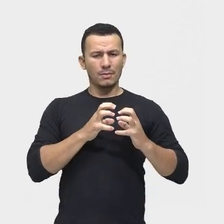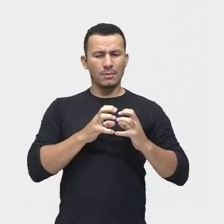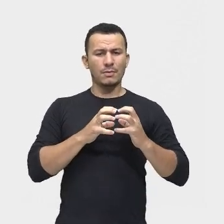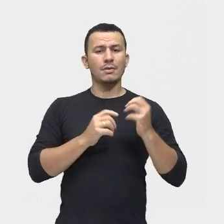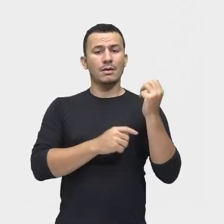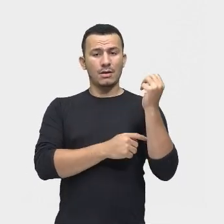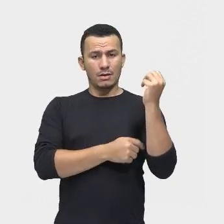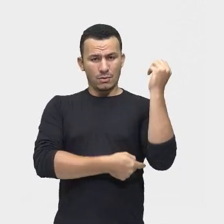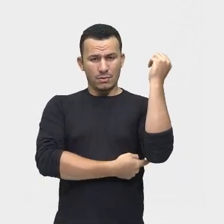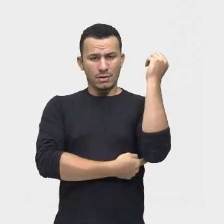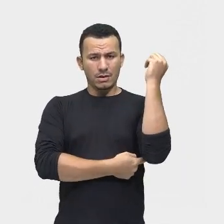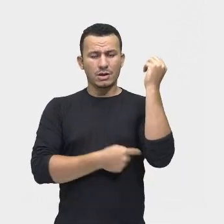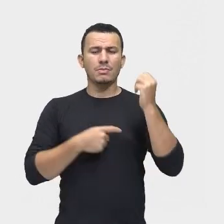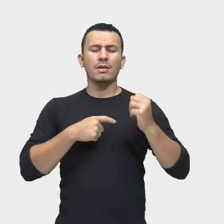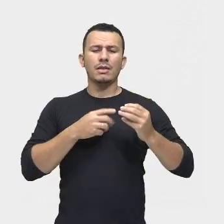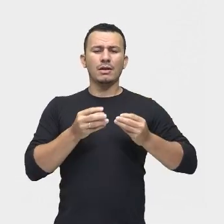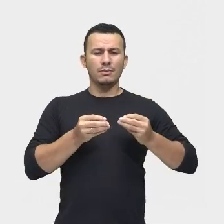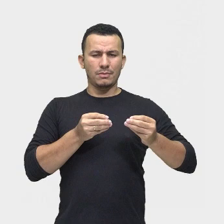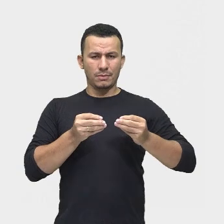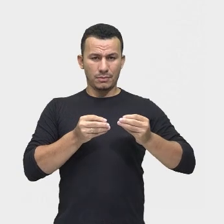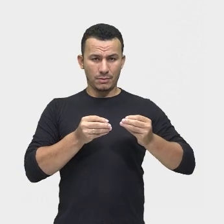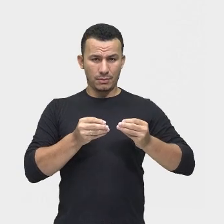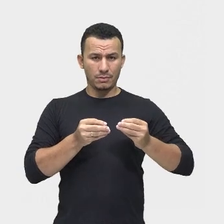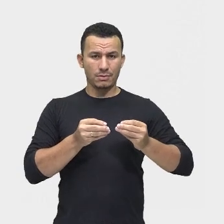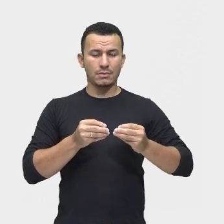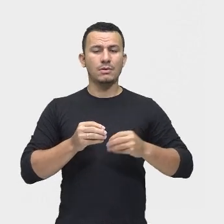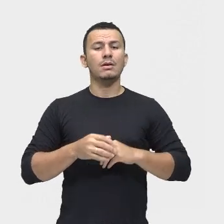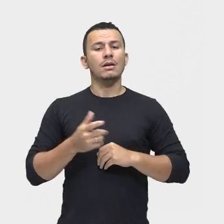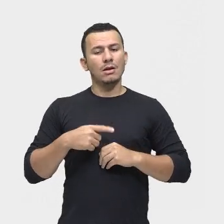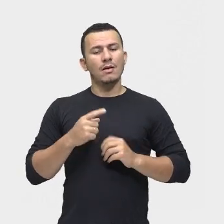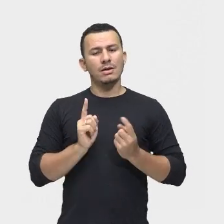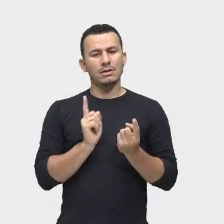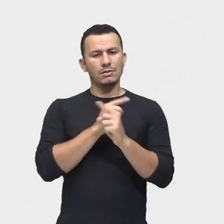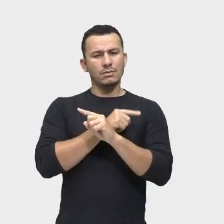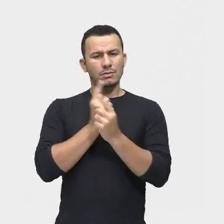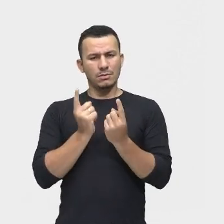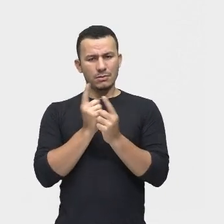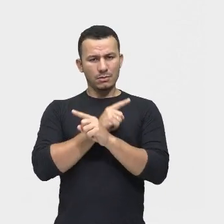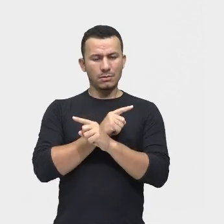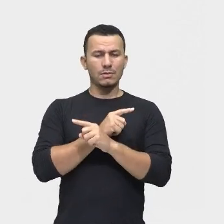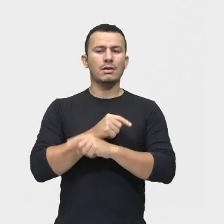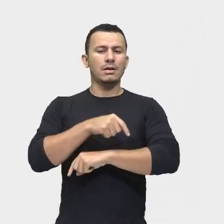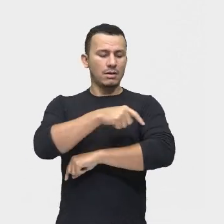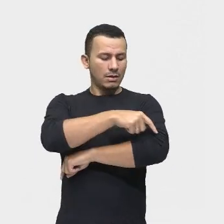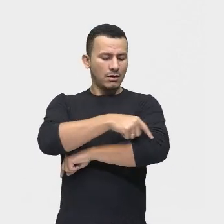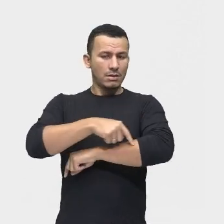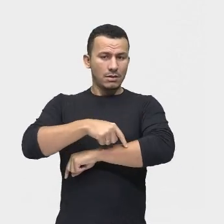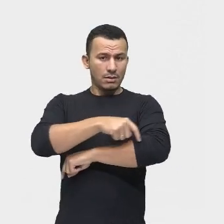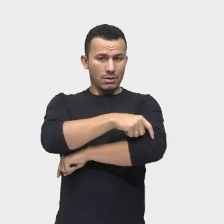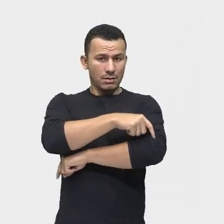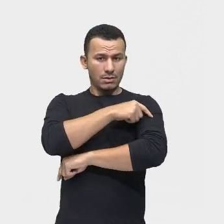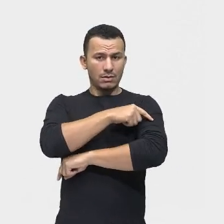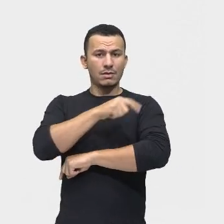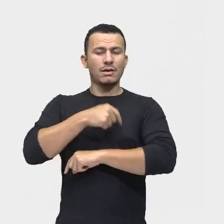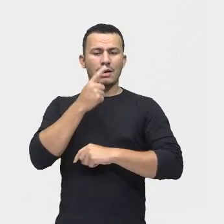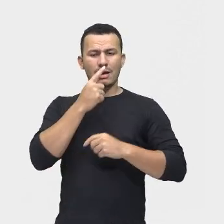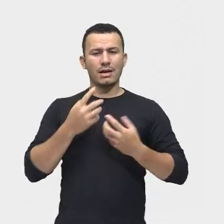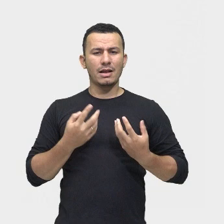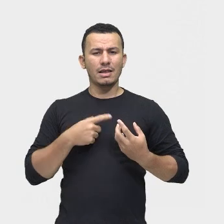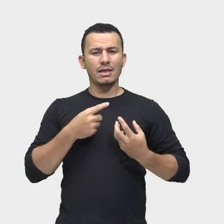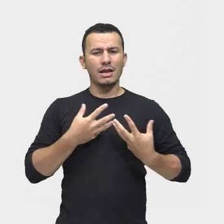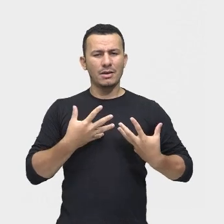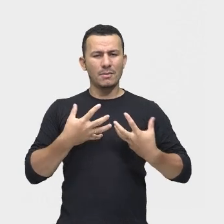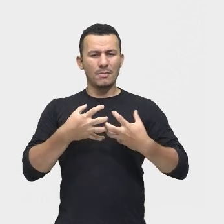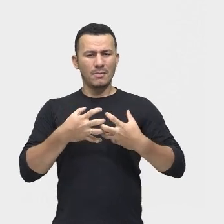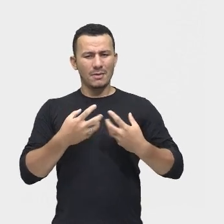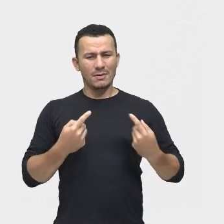tríceps está destendido. Este antagonismo faz com que o antebraço seja puxado. Olha